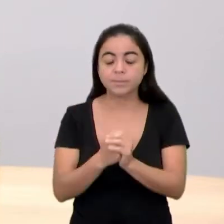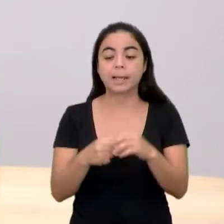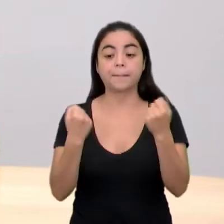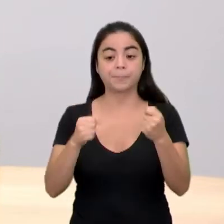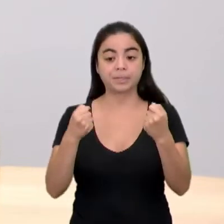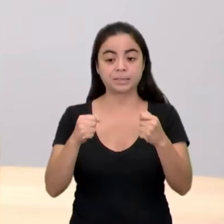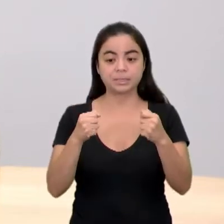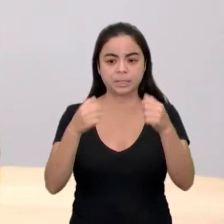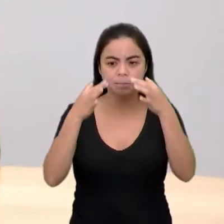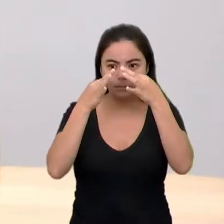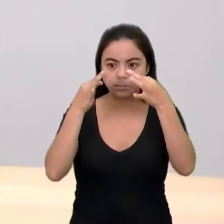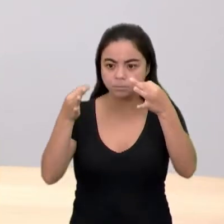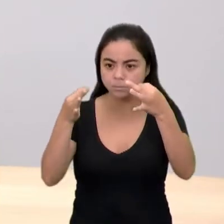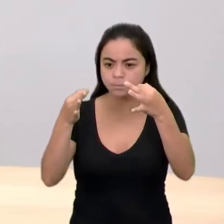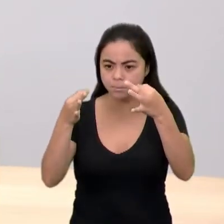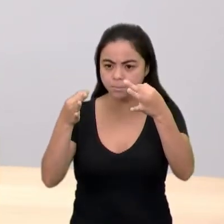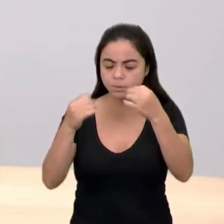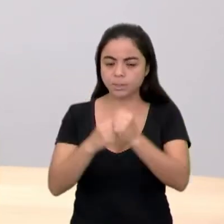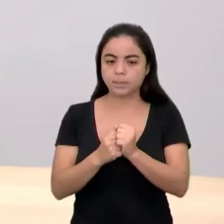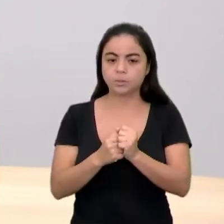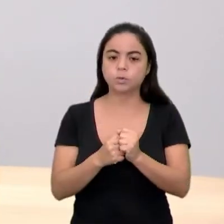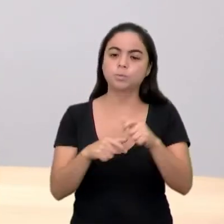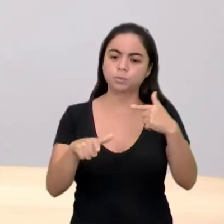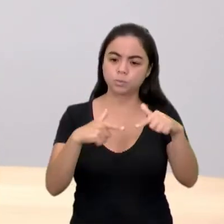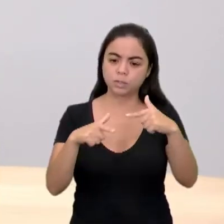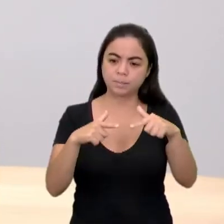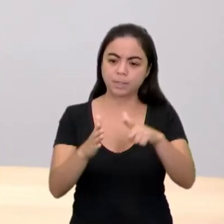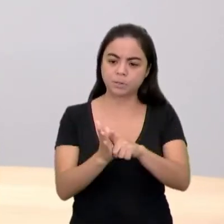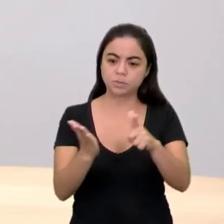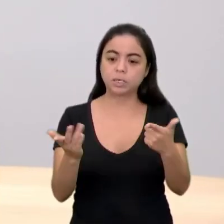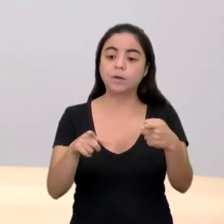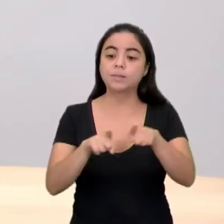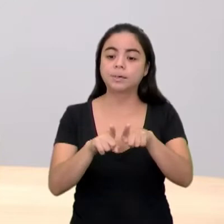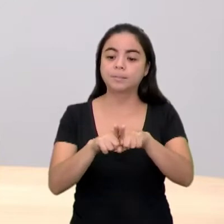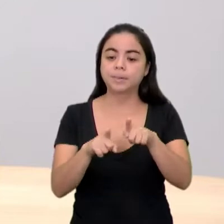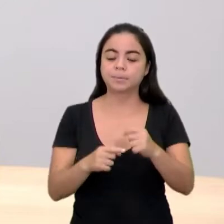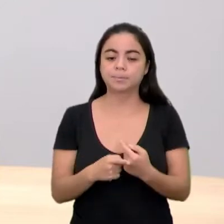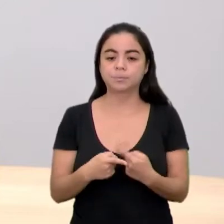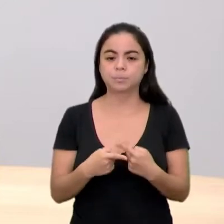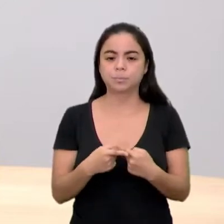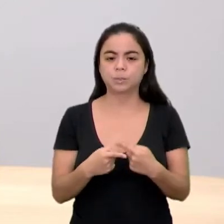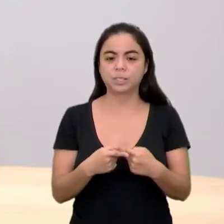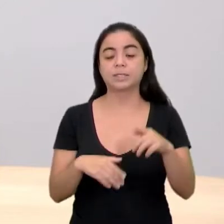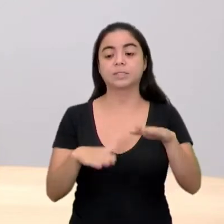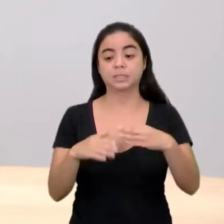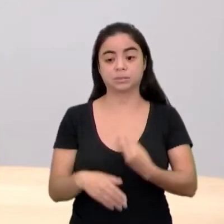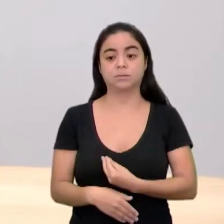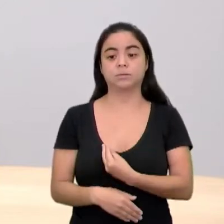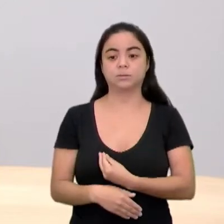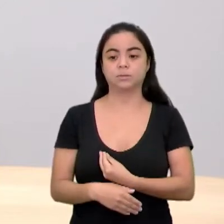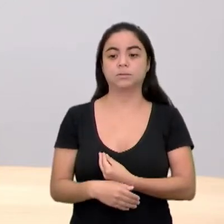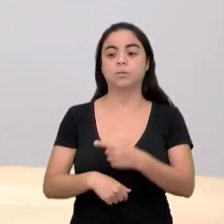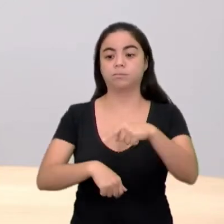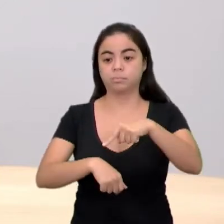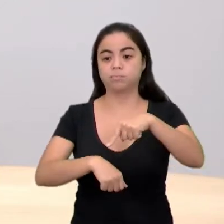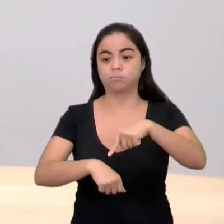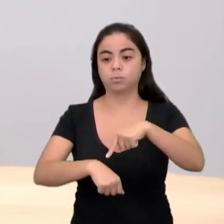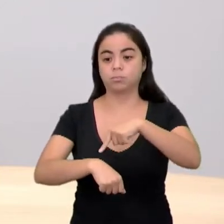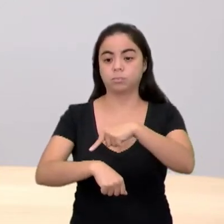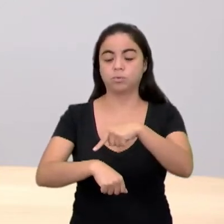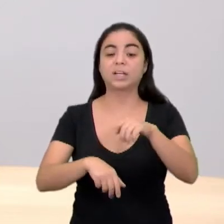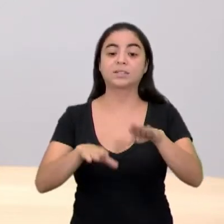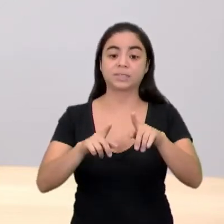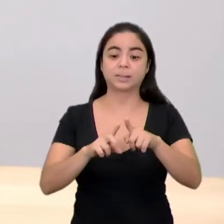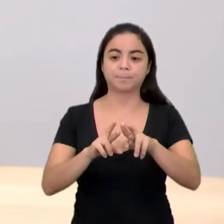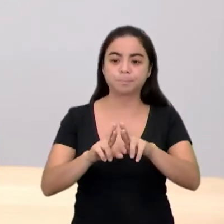olhar crítico sobre o trabalho da imprensa também, já que a coisa não funciona como um reloginho, né? Tem sempre aquelas